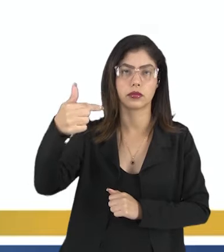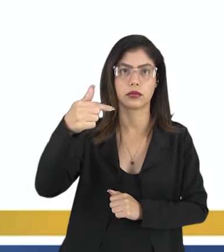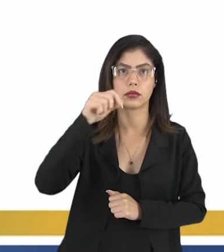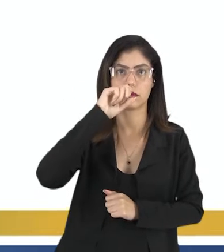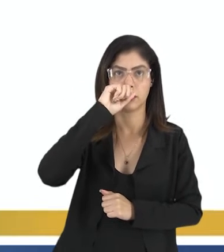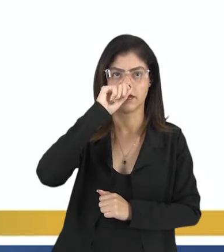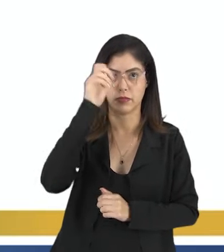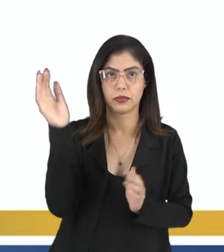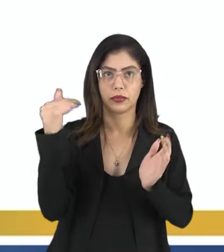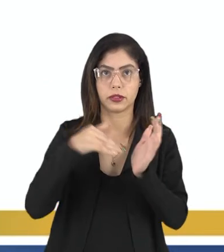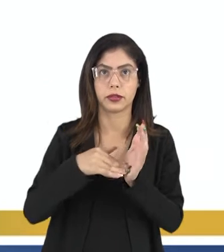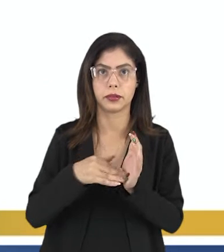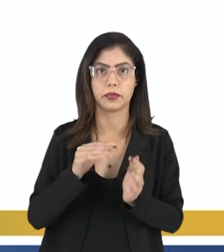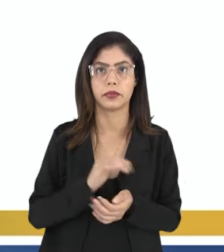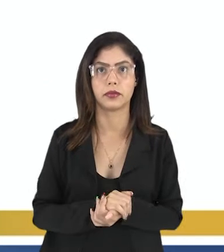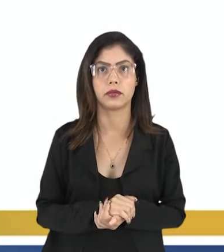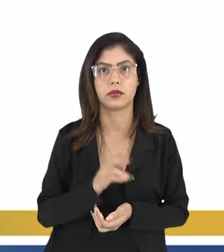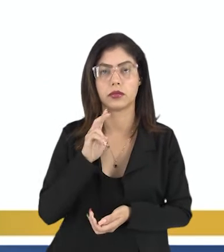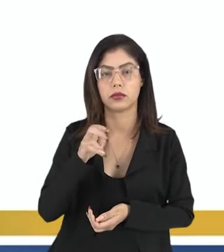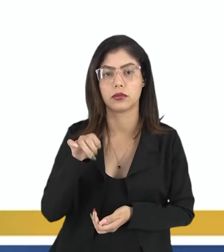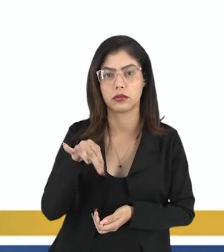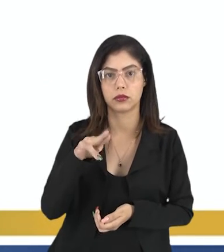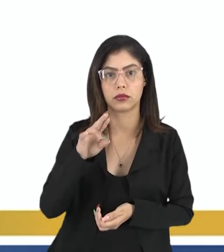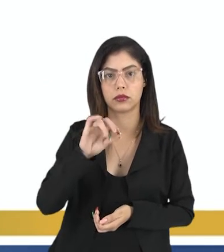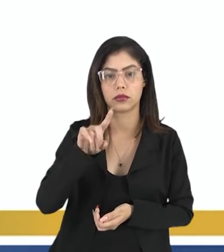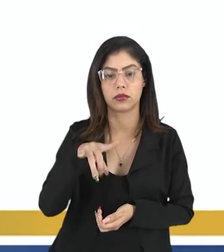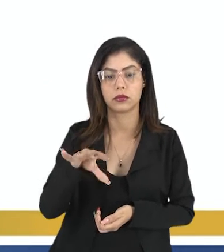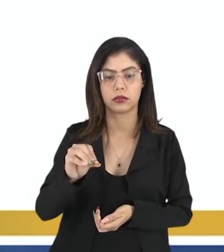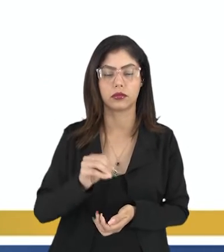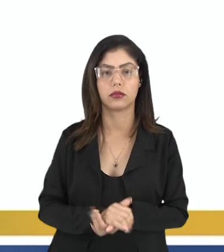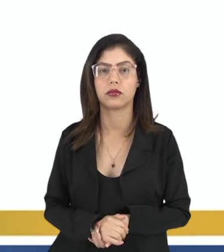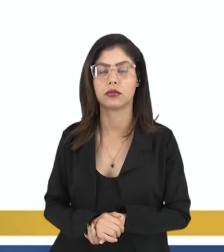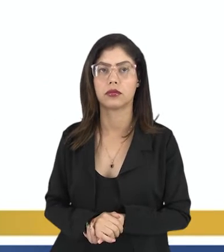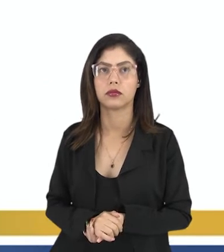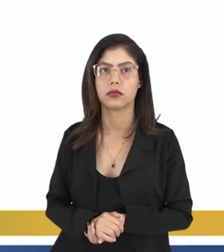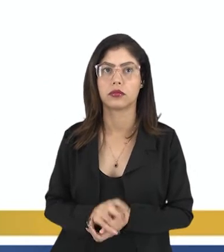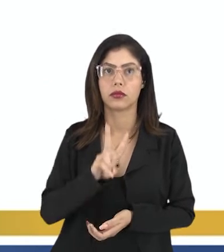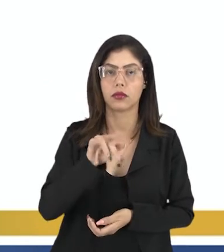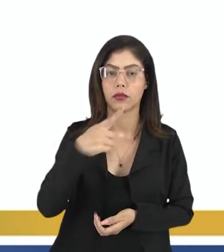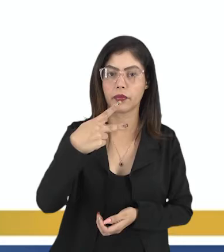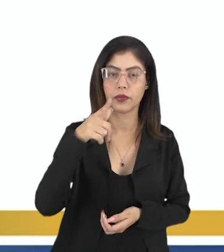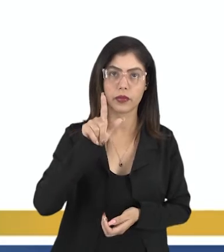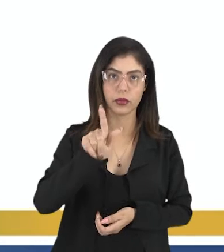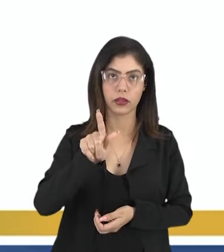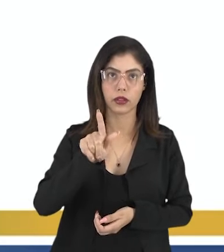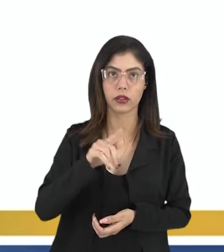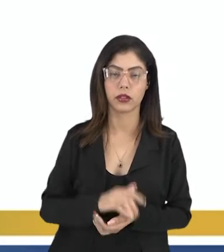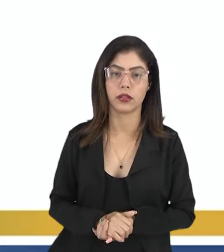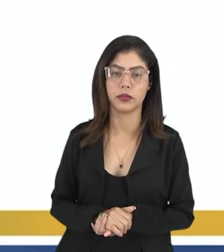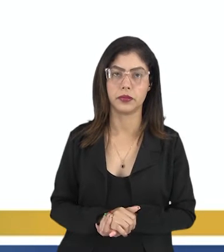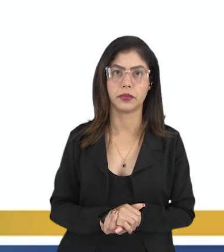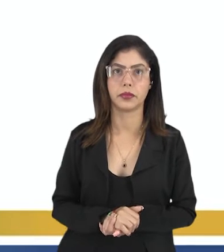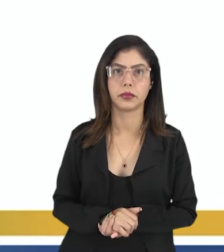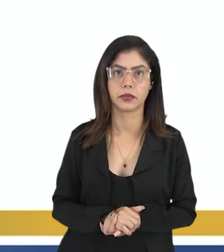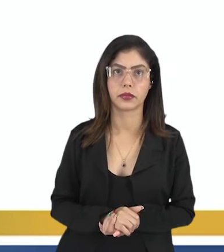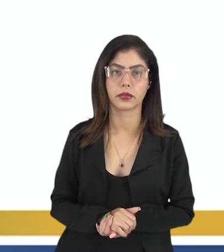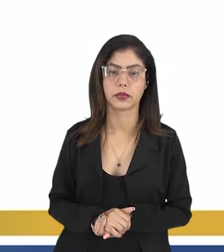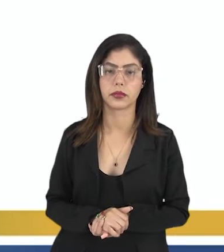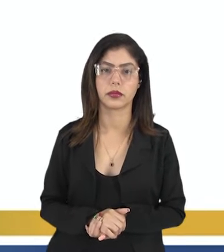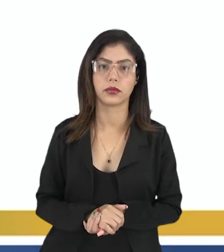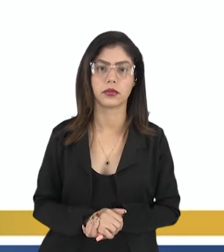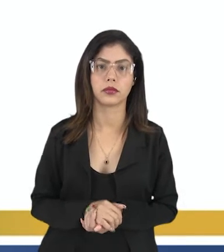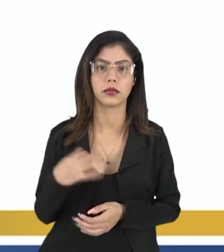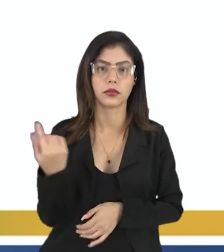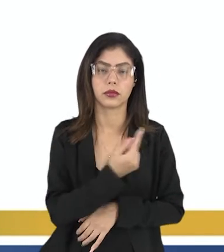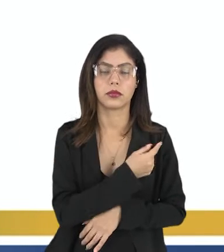montante 2 até o enésimo termo, ela vai gerar uma PG, uma progressão geométrica,